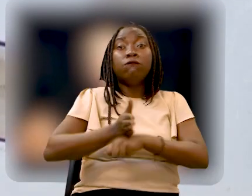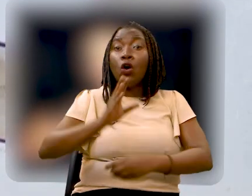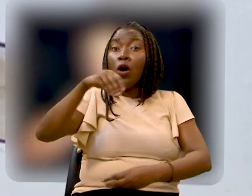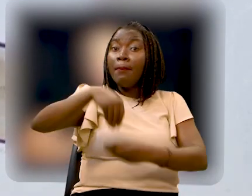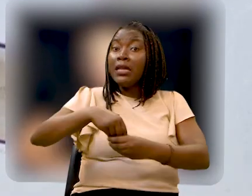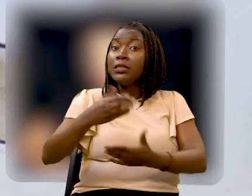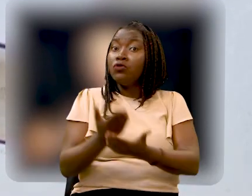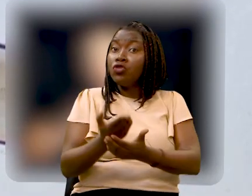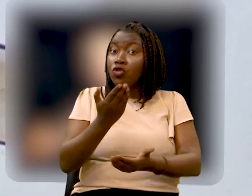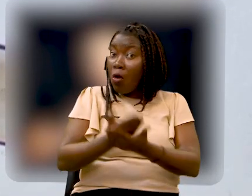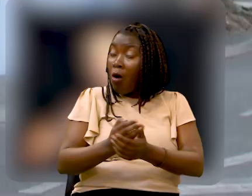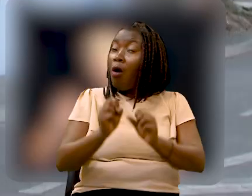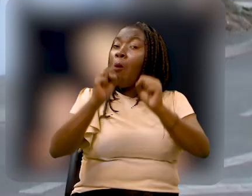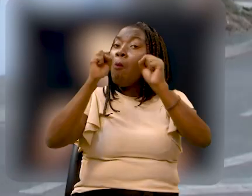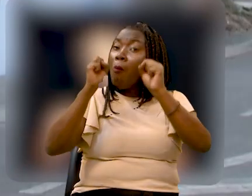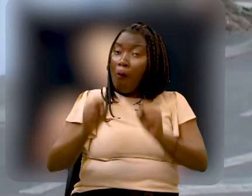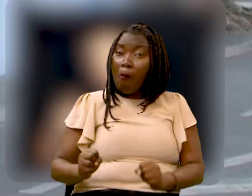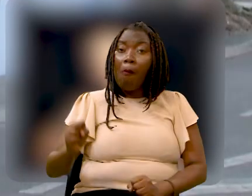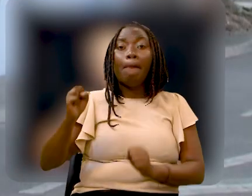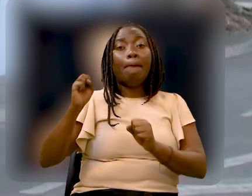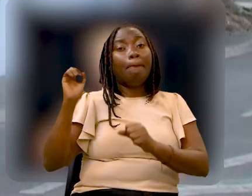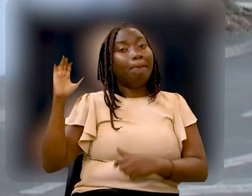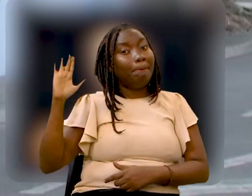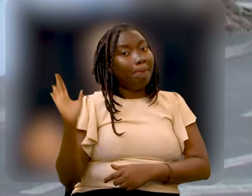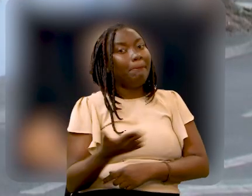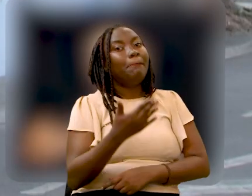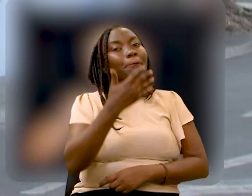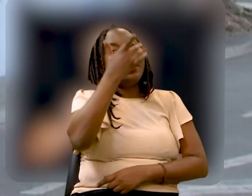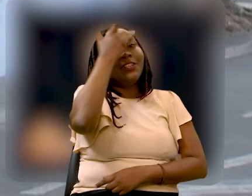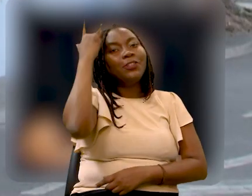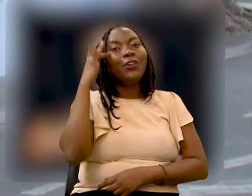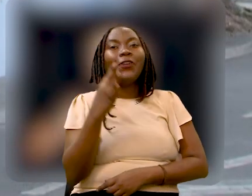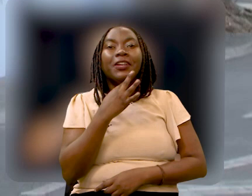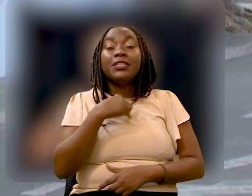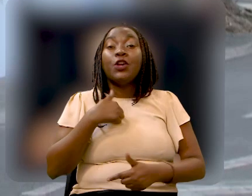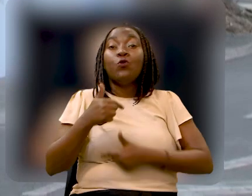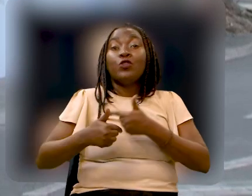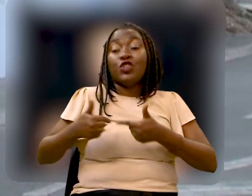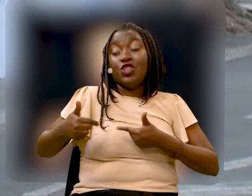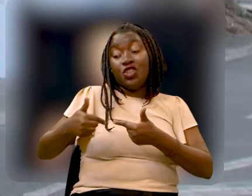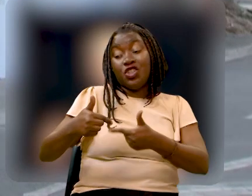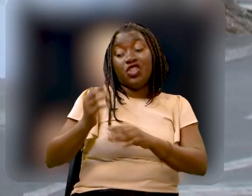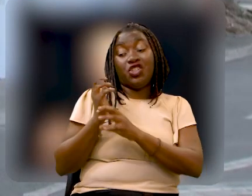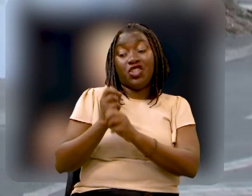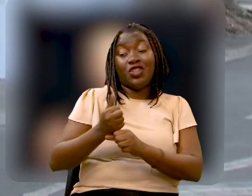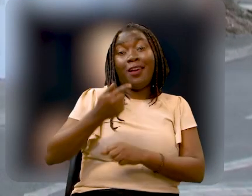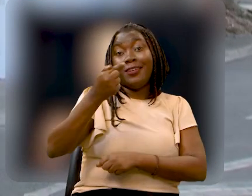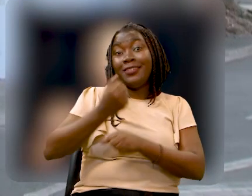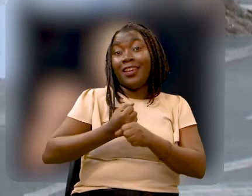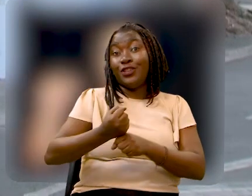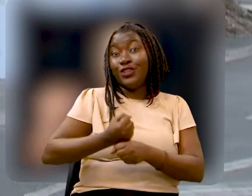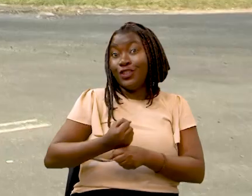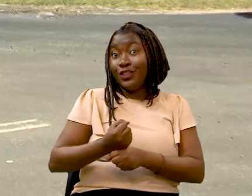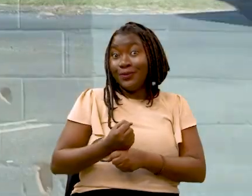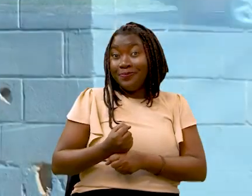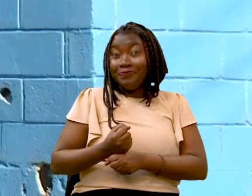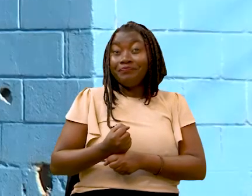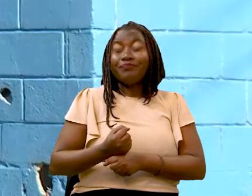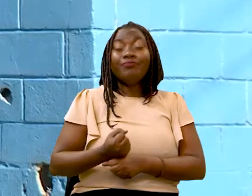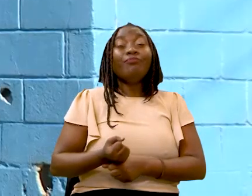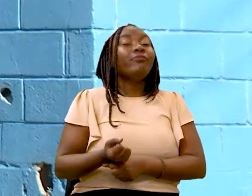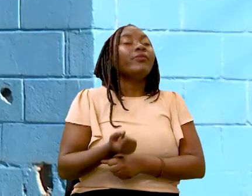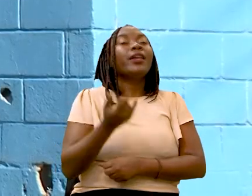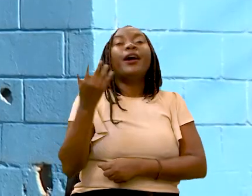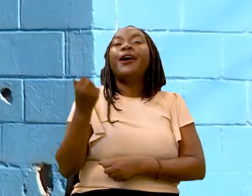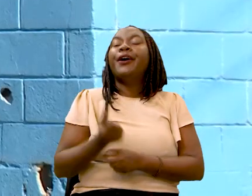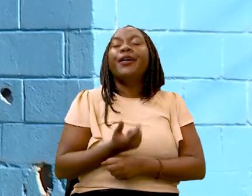temos as formações em escolas, que provavelmente vai passar aí para as pessoas conhecerem, que eu já atuo há 7 anos,